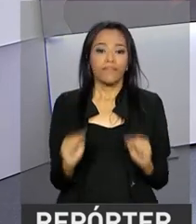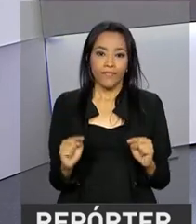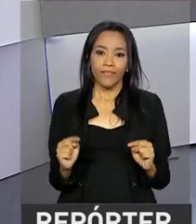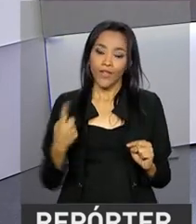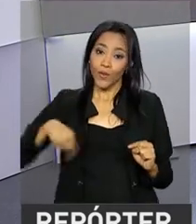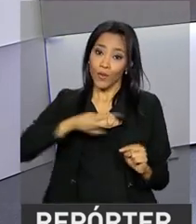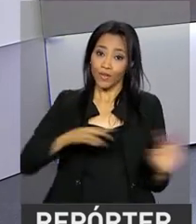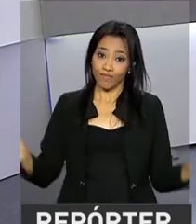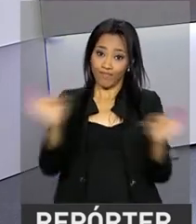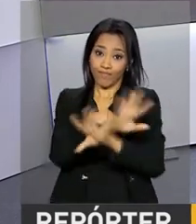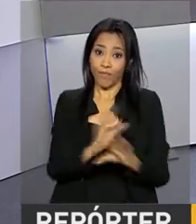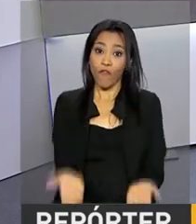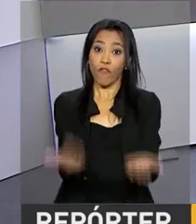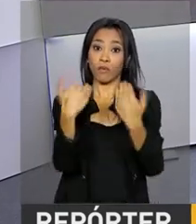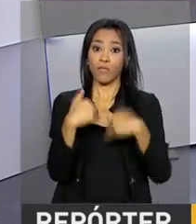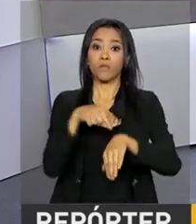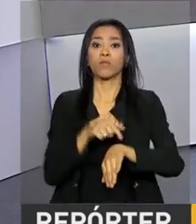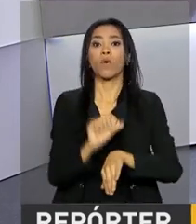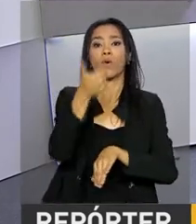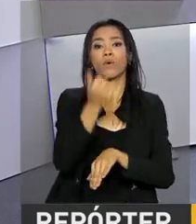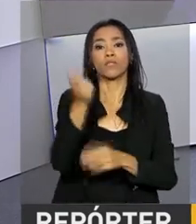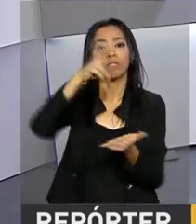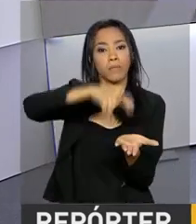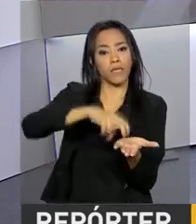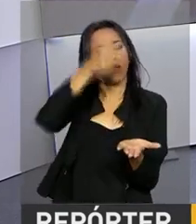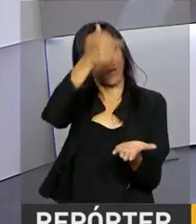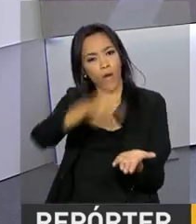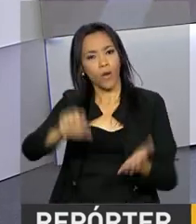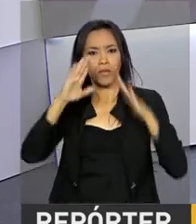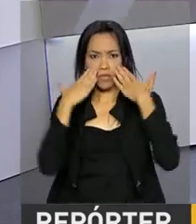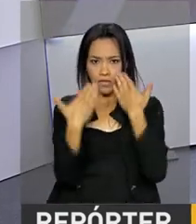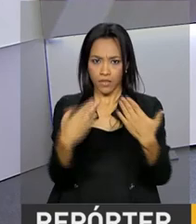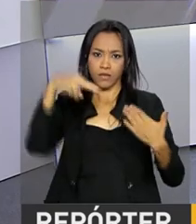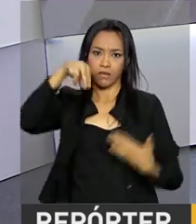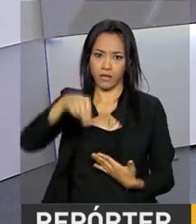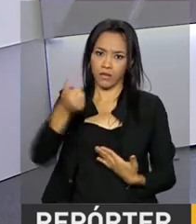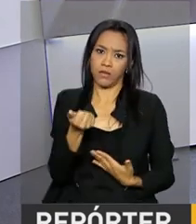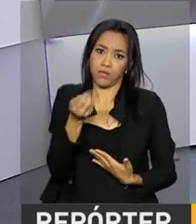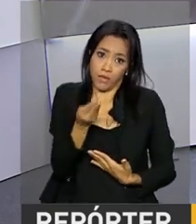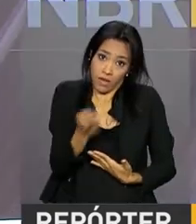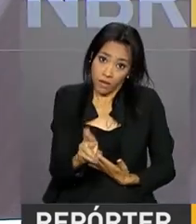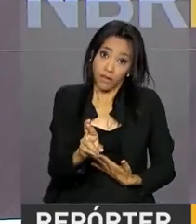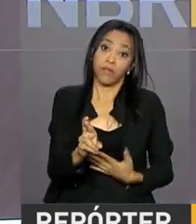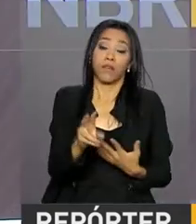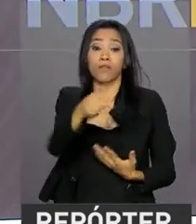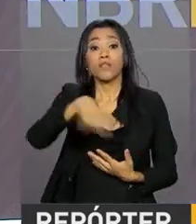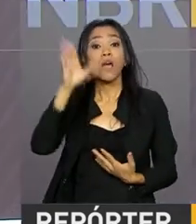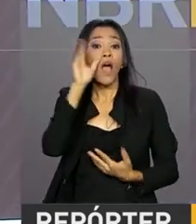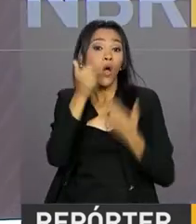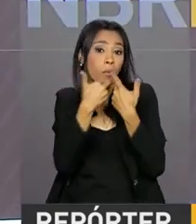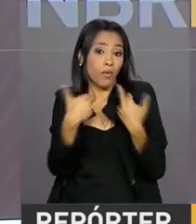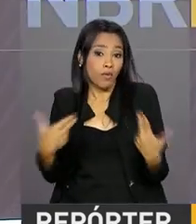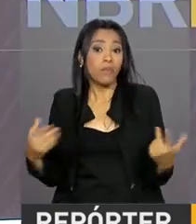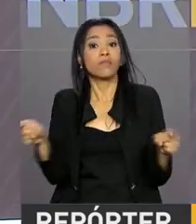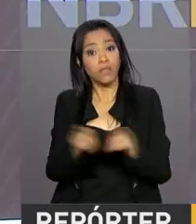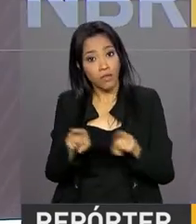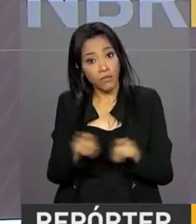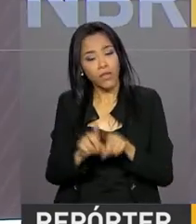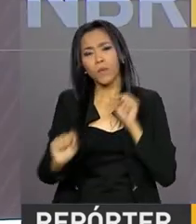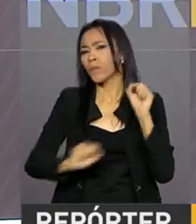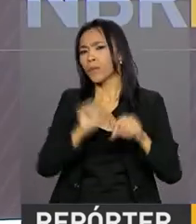a gente fica por aqui voltamos às 11 da manhã na próxima edição do repórter nbr você pode acompanhar também as novidades